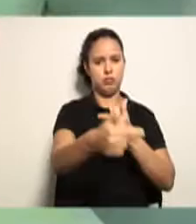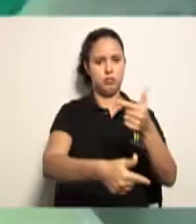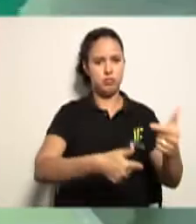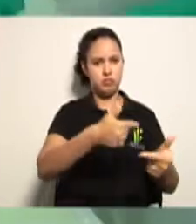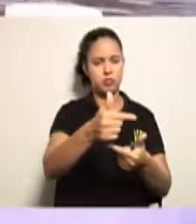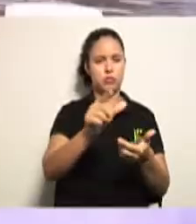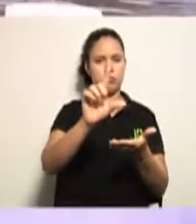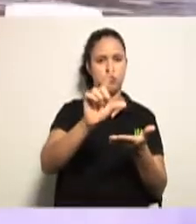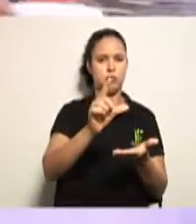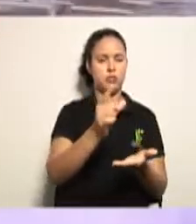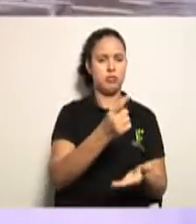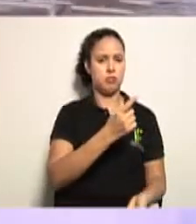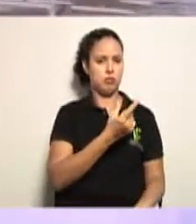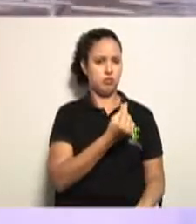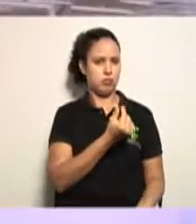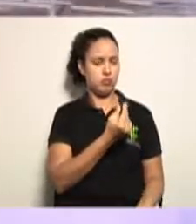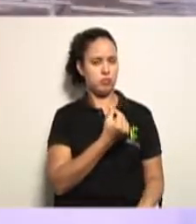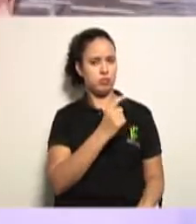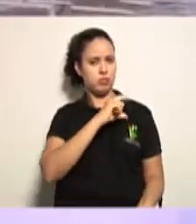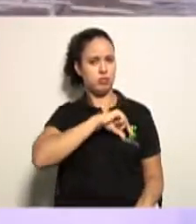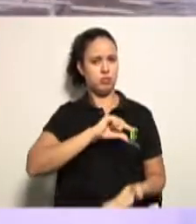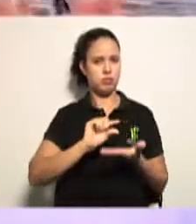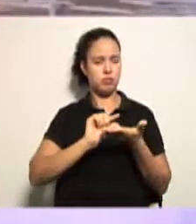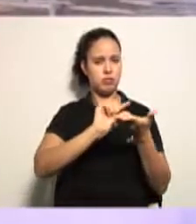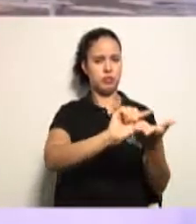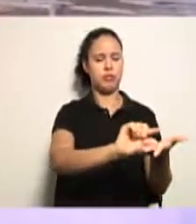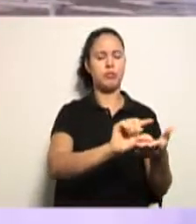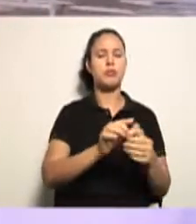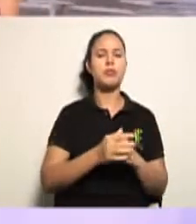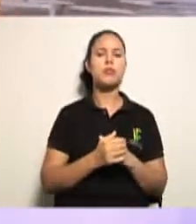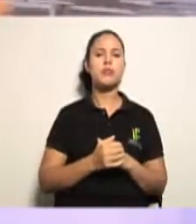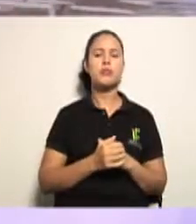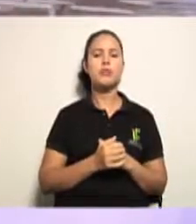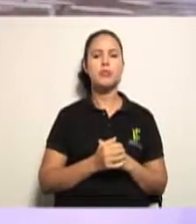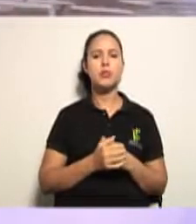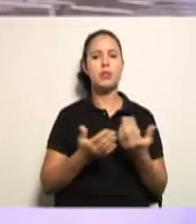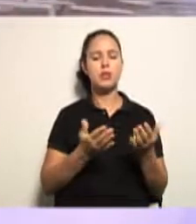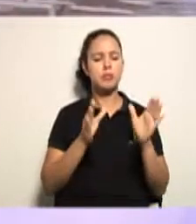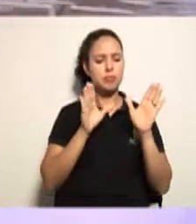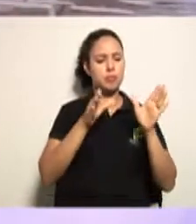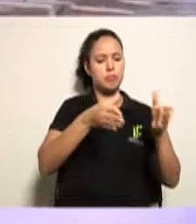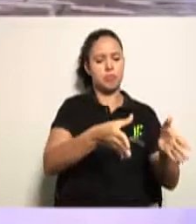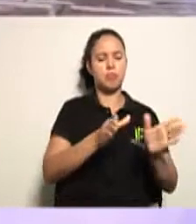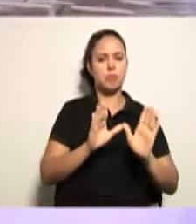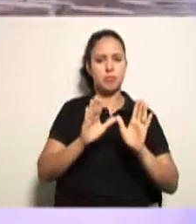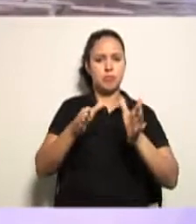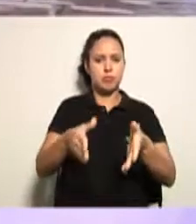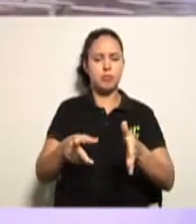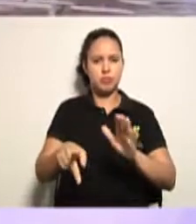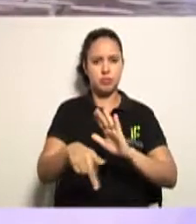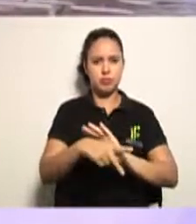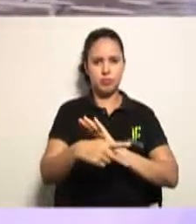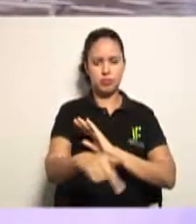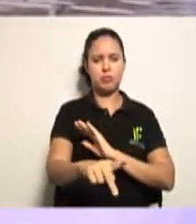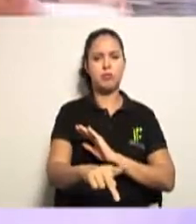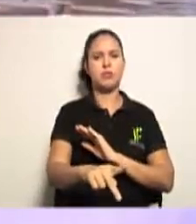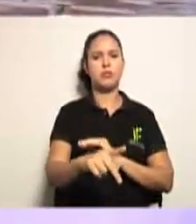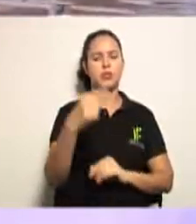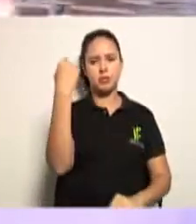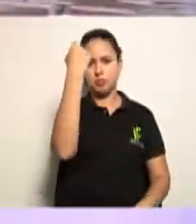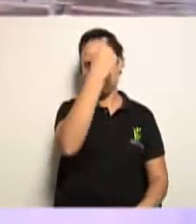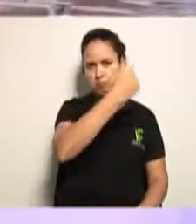mais baixos. A ideia principal é relatar a especificação e intensificação do trabalho, com jornadas